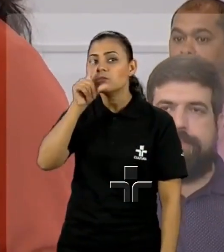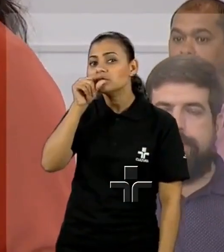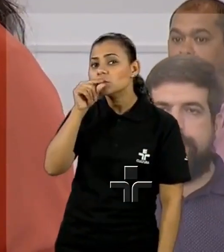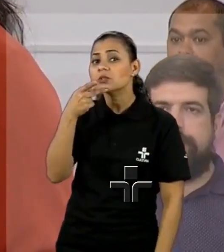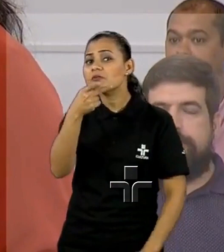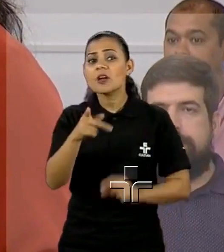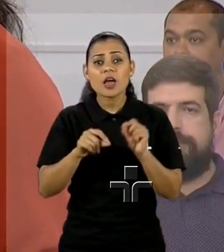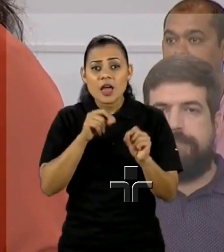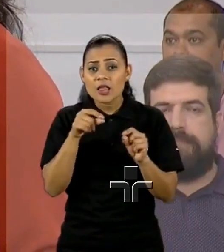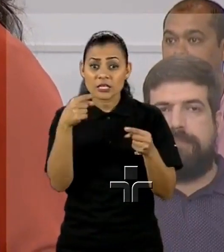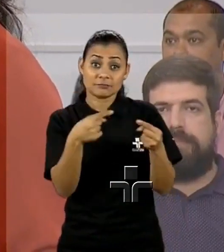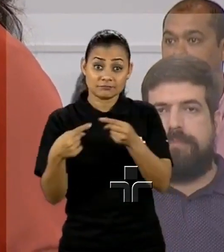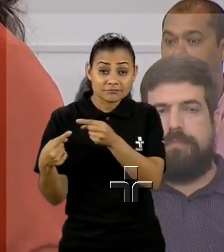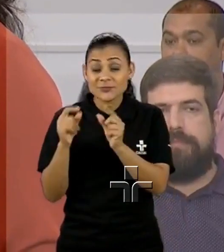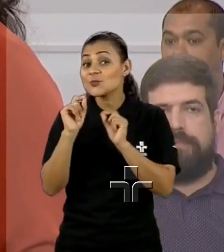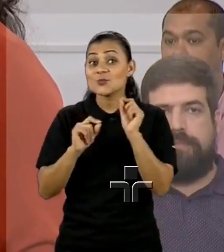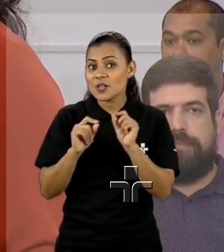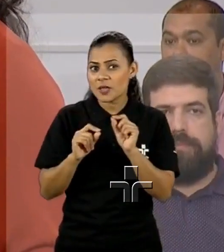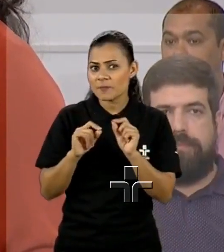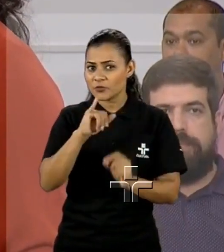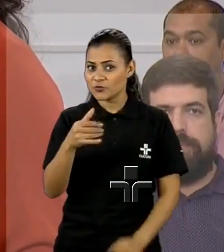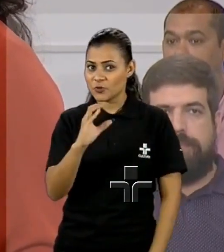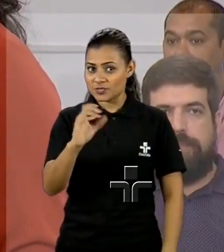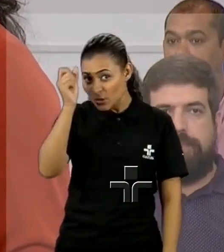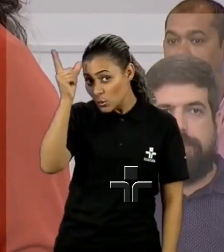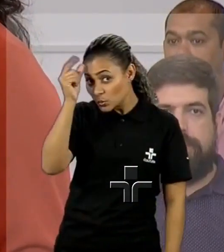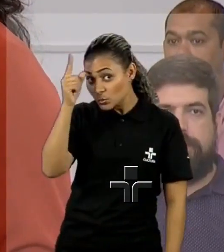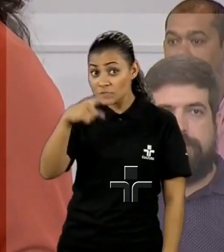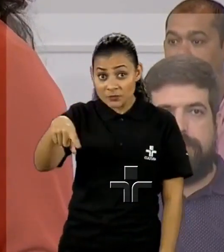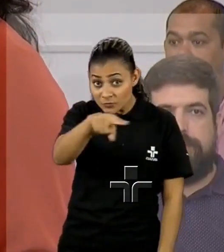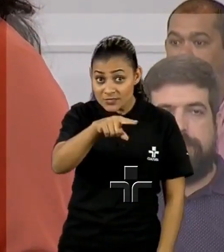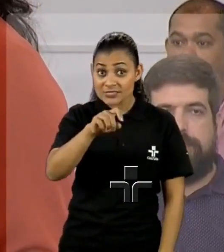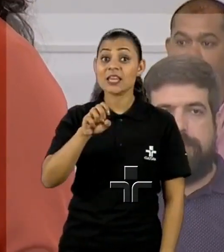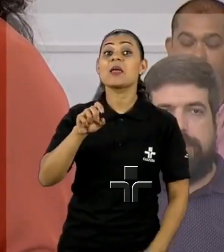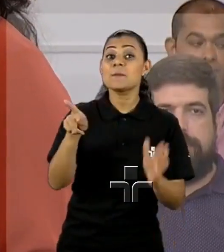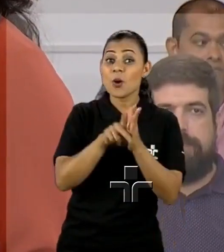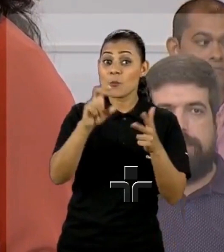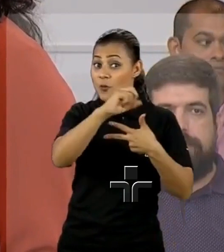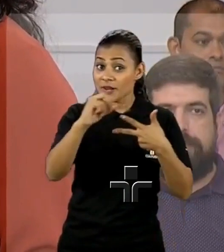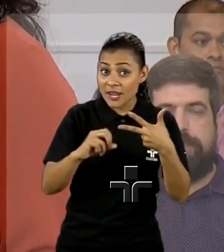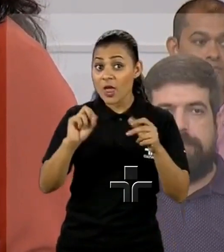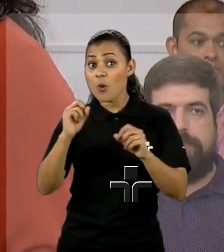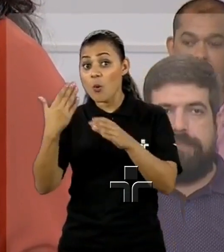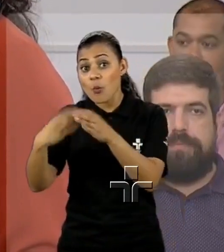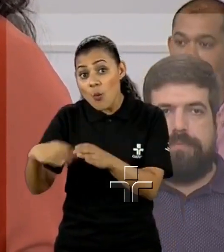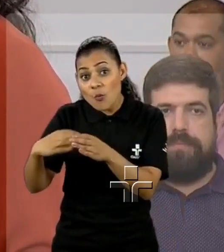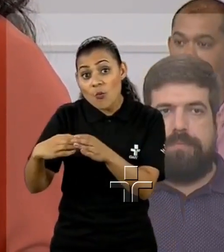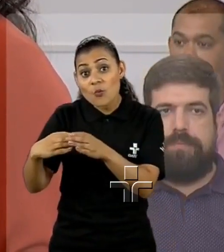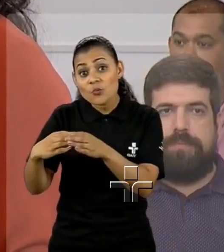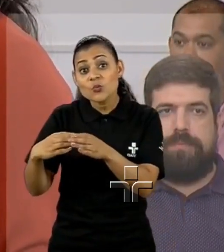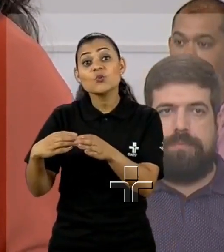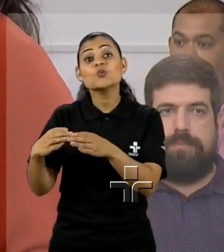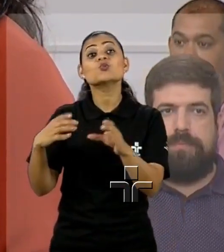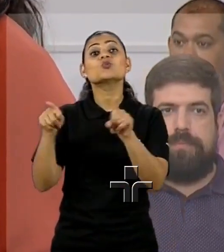acompanha aqui o nosso debate e diz o seguinte: o Jornal da Cultura é para você que vai fazer Enem ou concurso público. É um jornal interativo